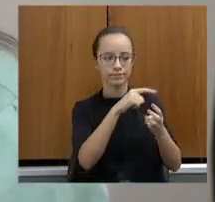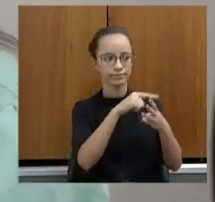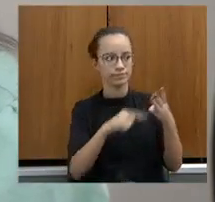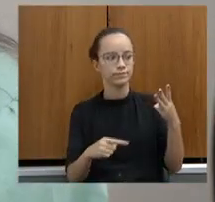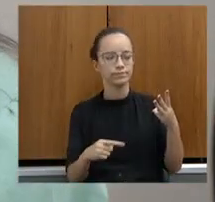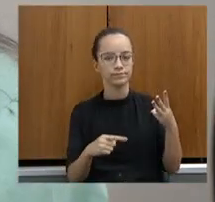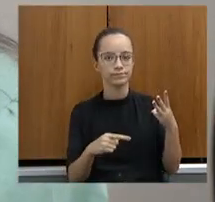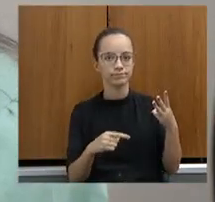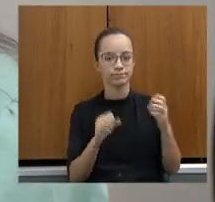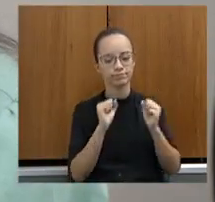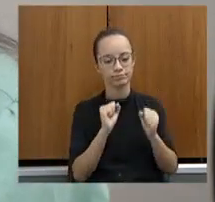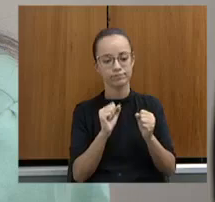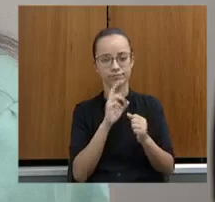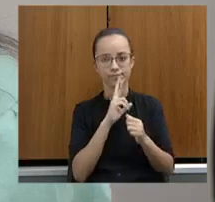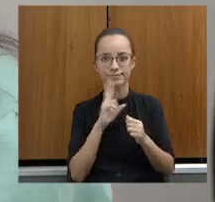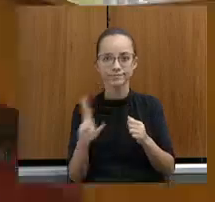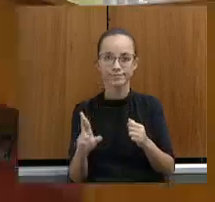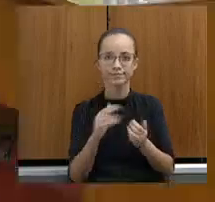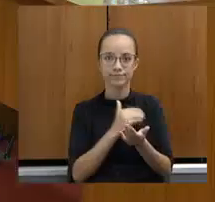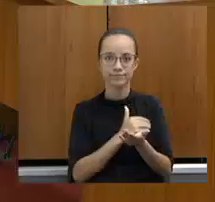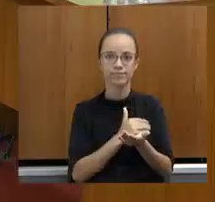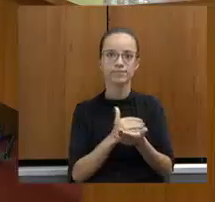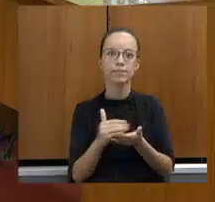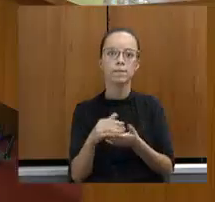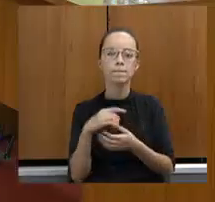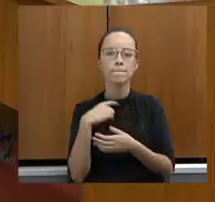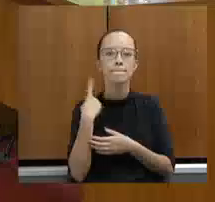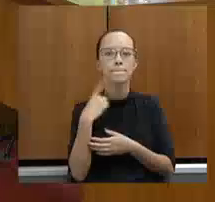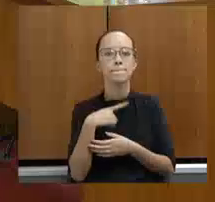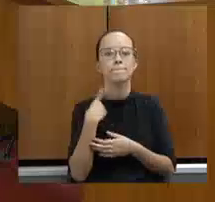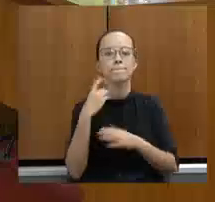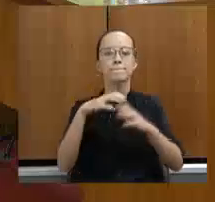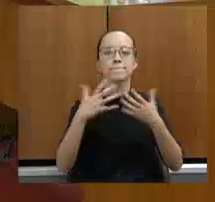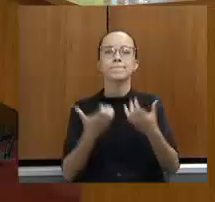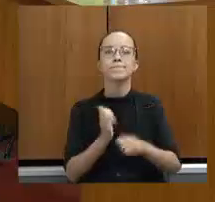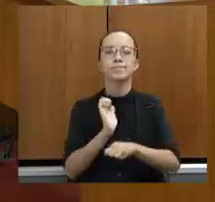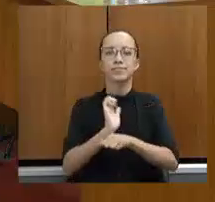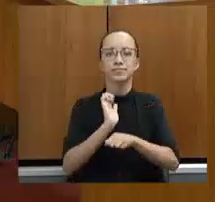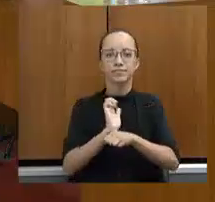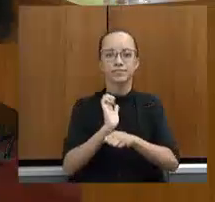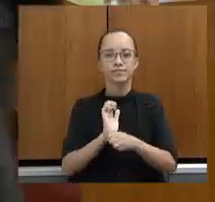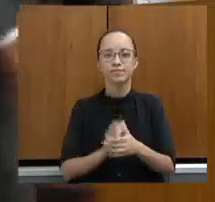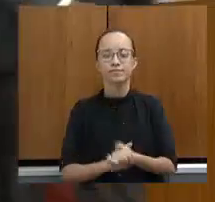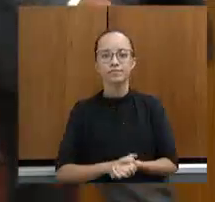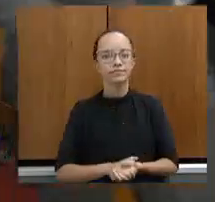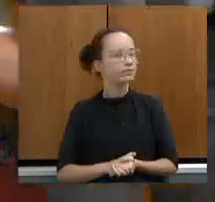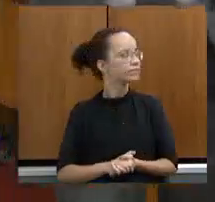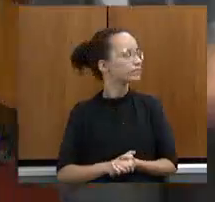responder as questões Vamos começar com deputados com o secretário Gustavo